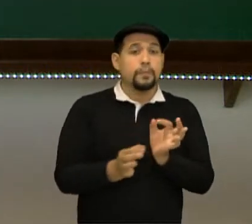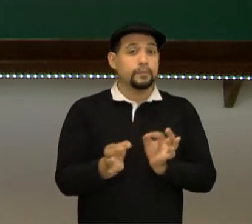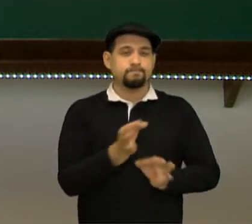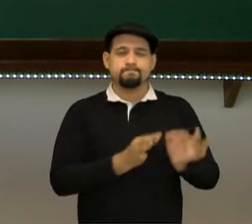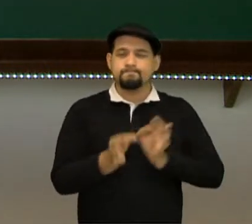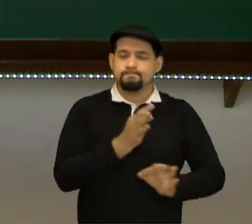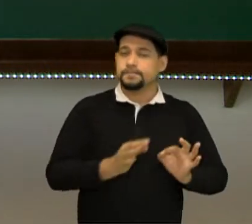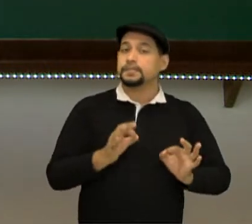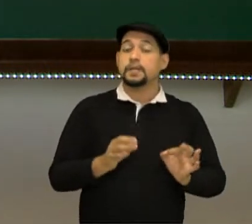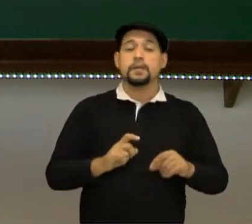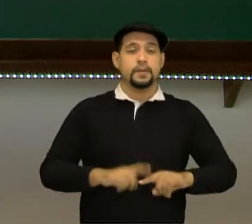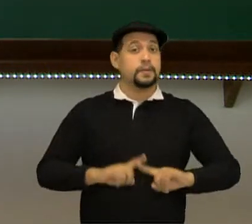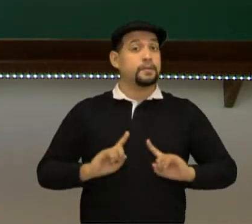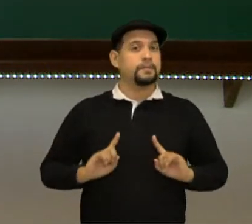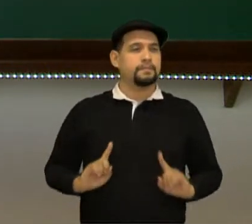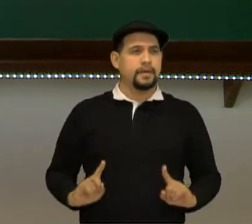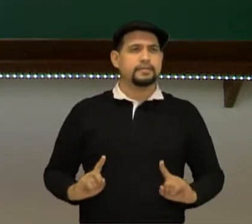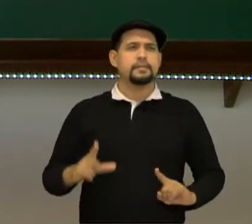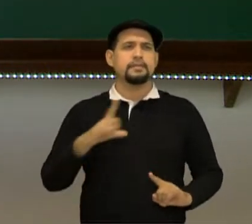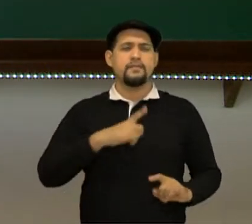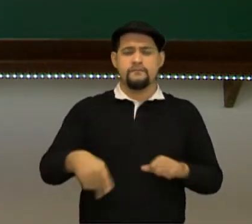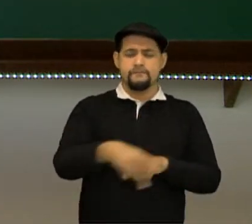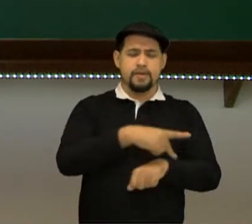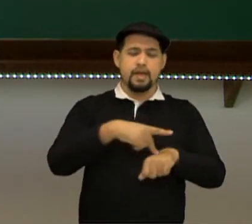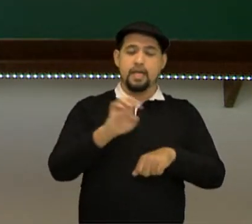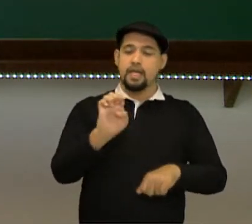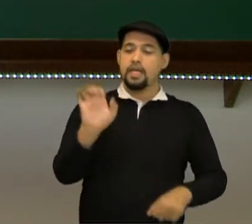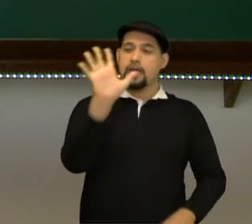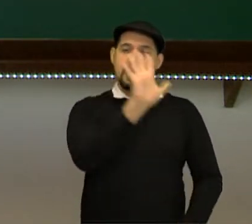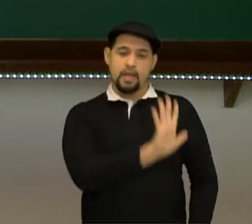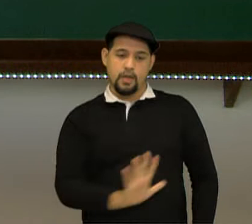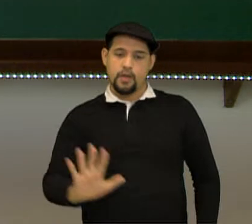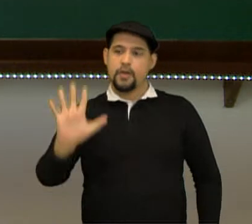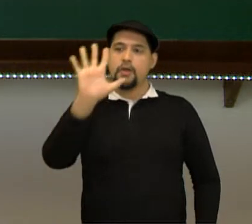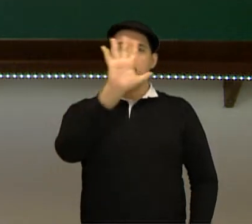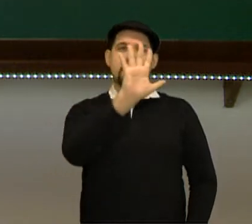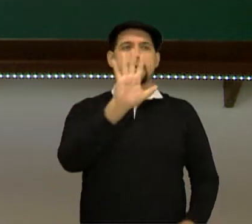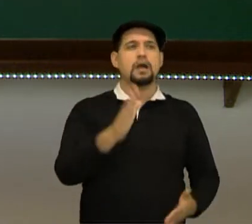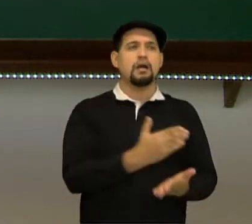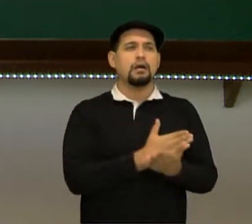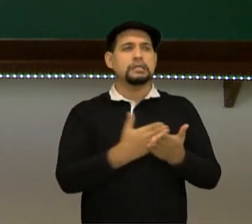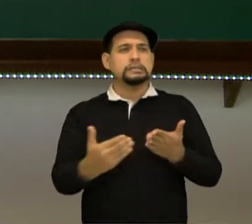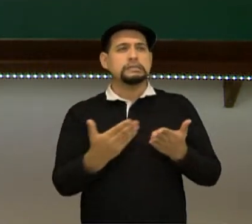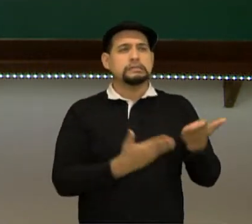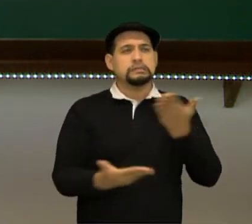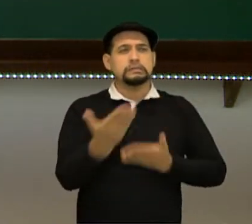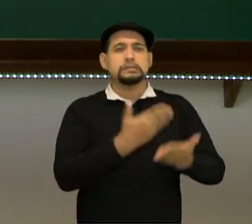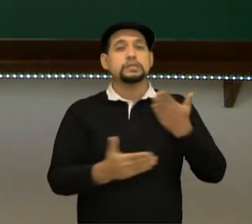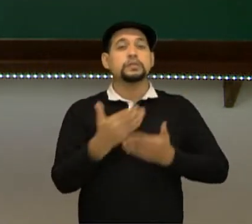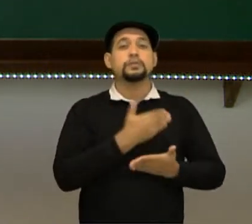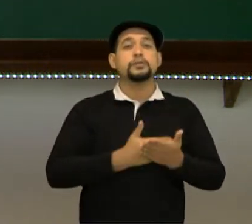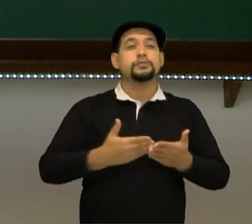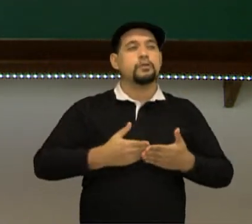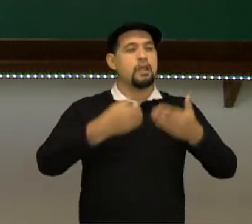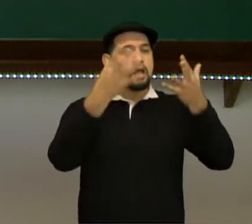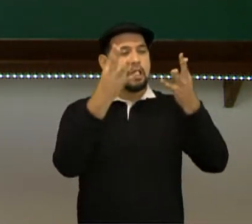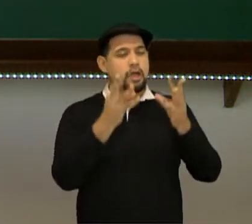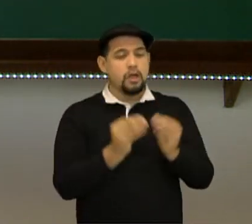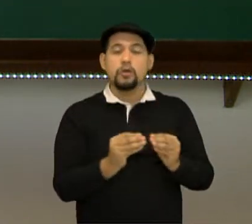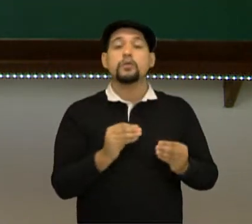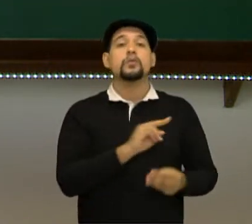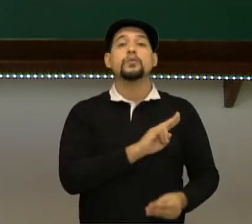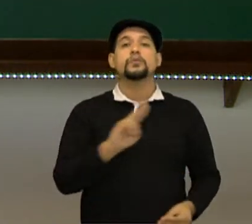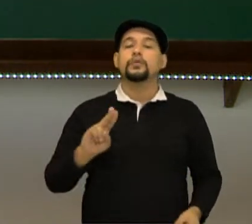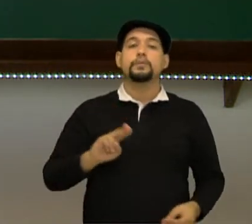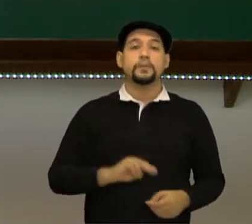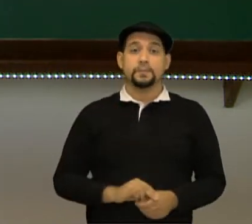na onda deles outros países europeus então começaram a associar-se E aí Deus a introdução da